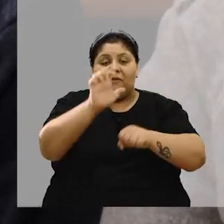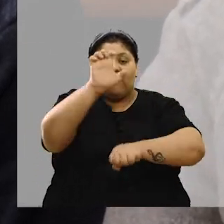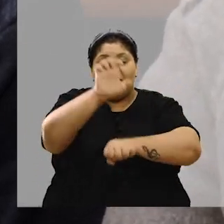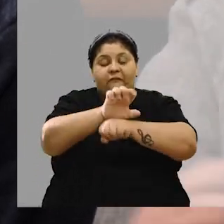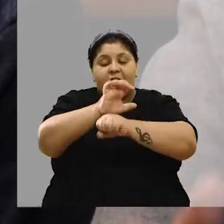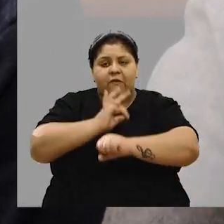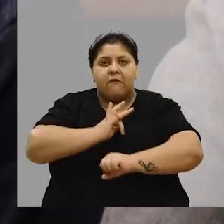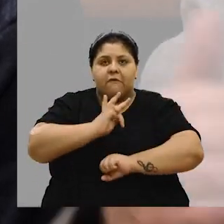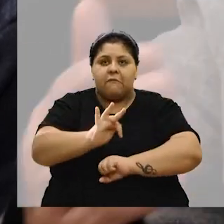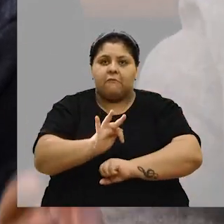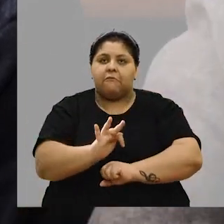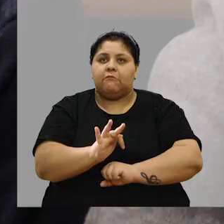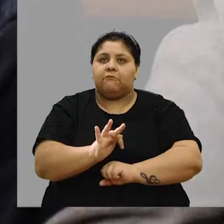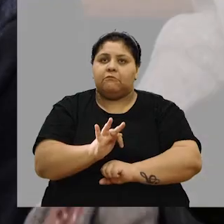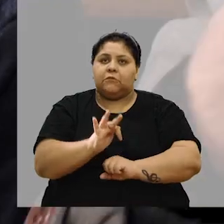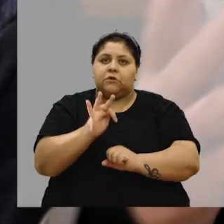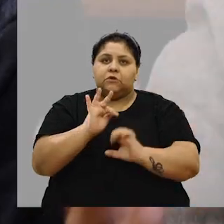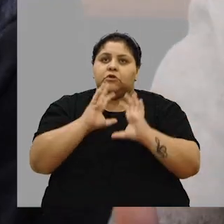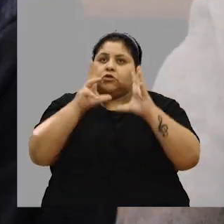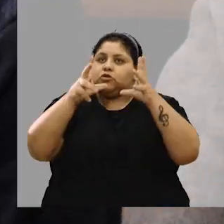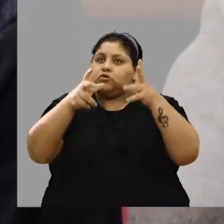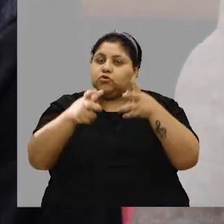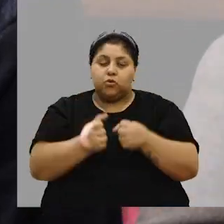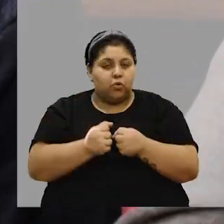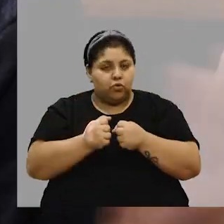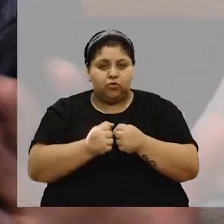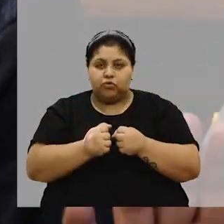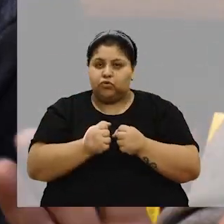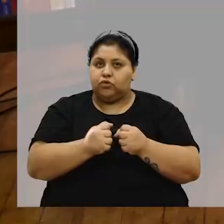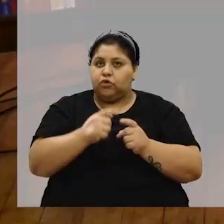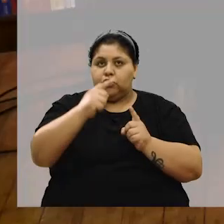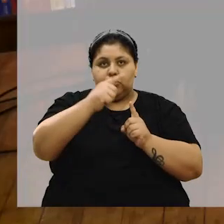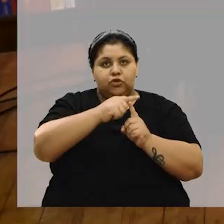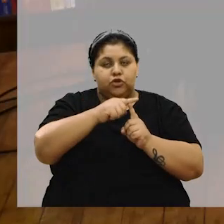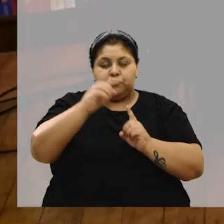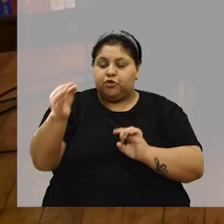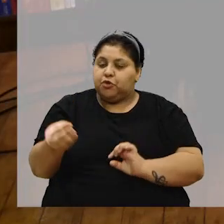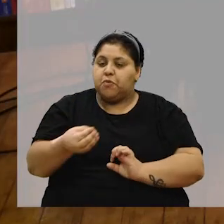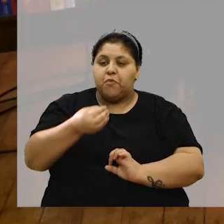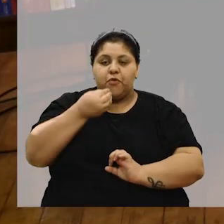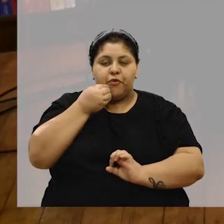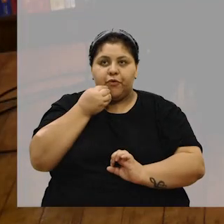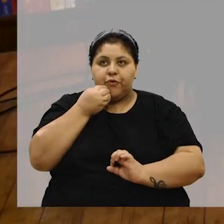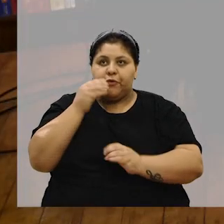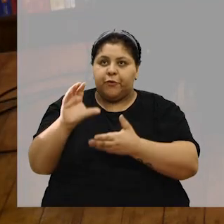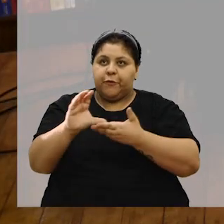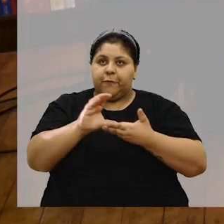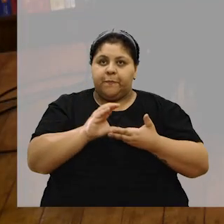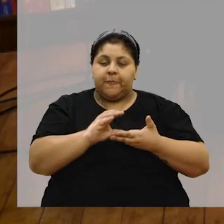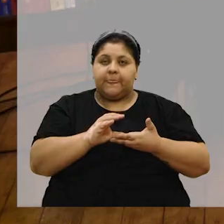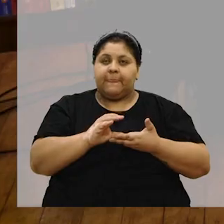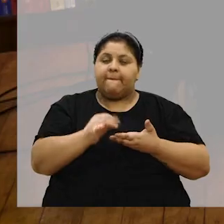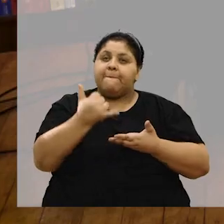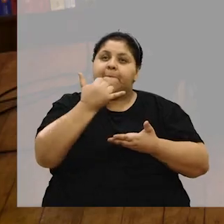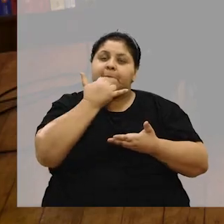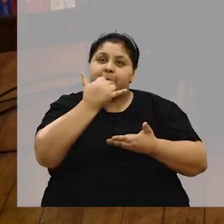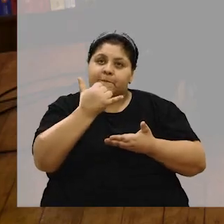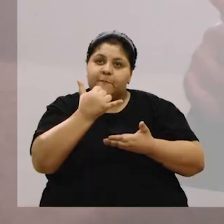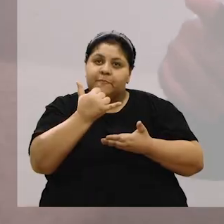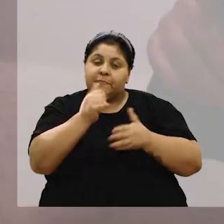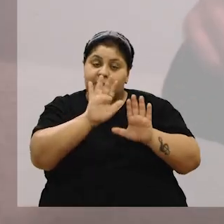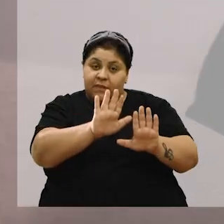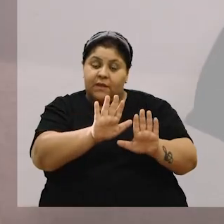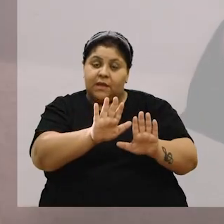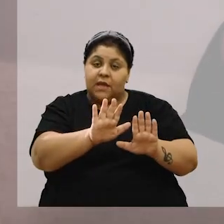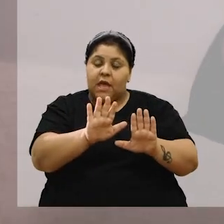de incentivo estaduais e federais e, enfim, toda a sorte de possibilidade de... E desculpa interromper, quando a